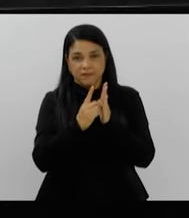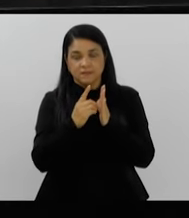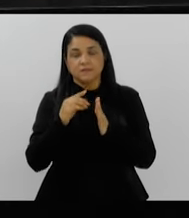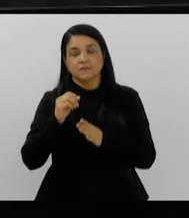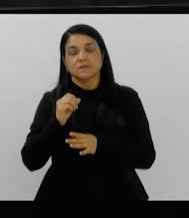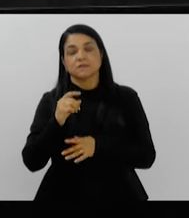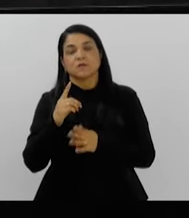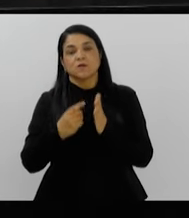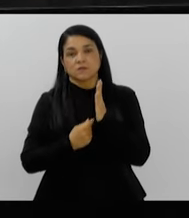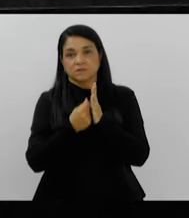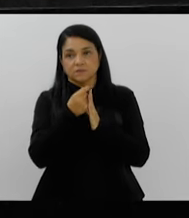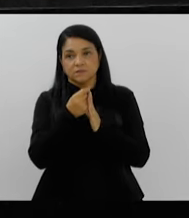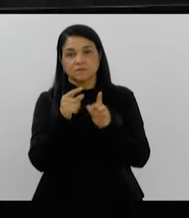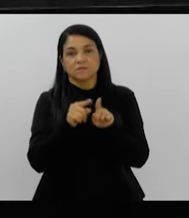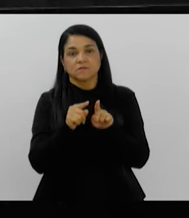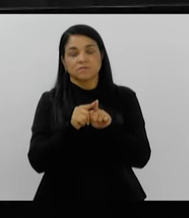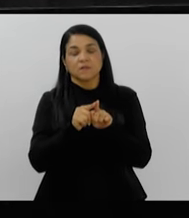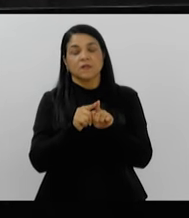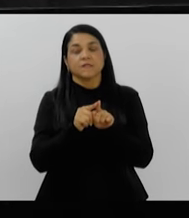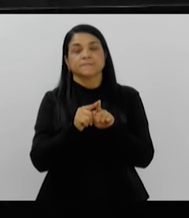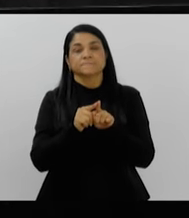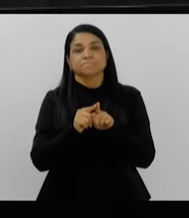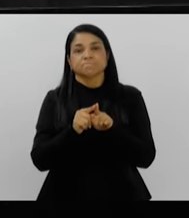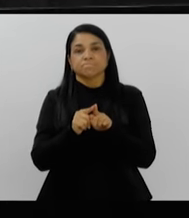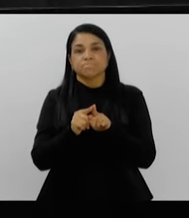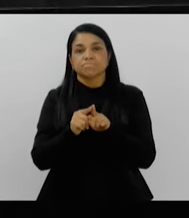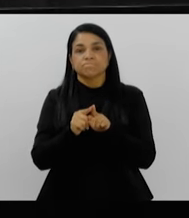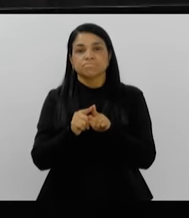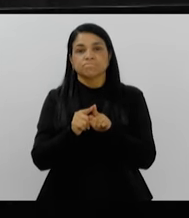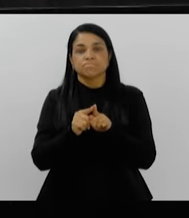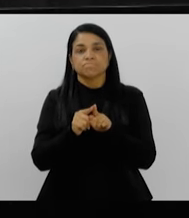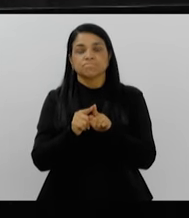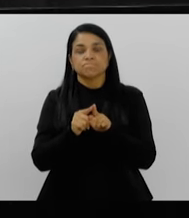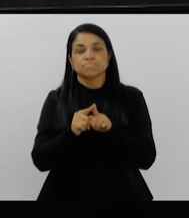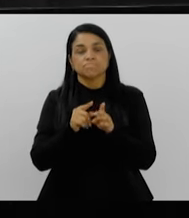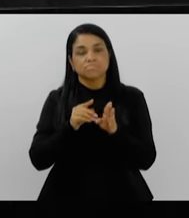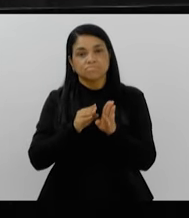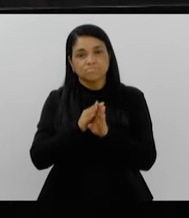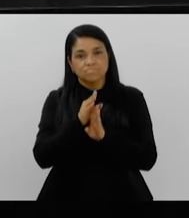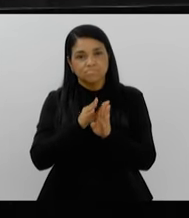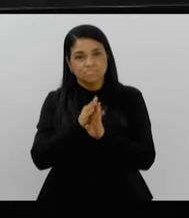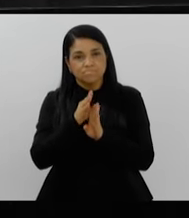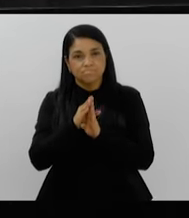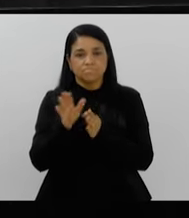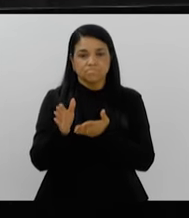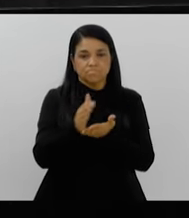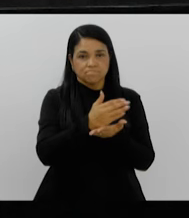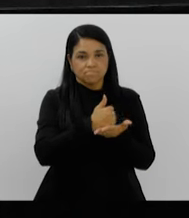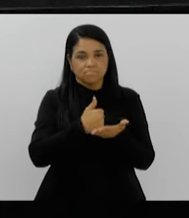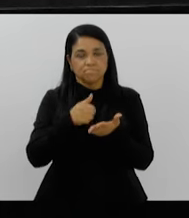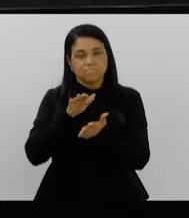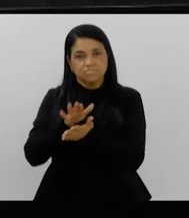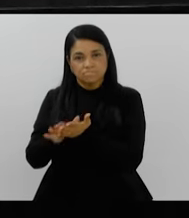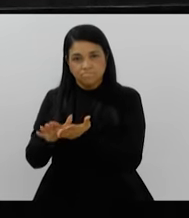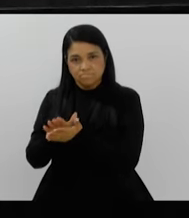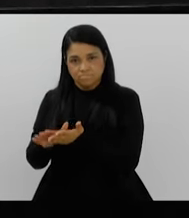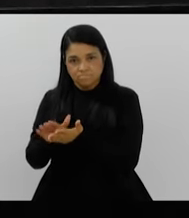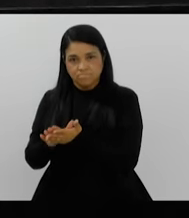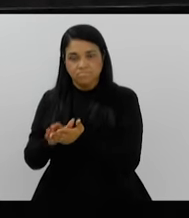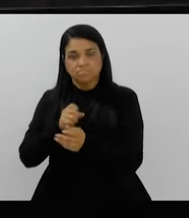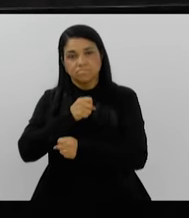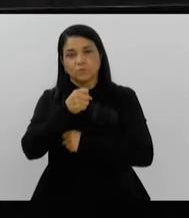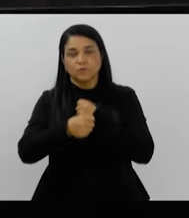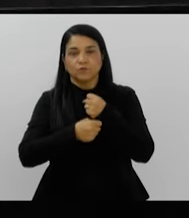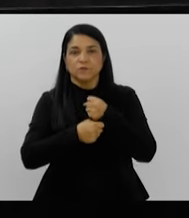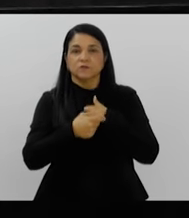Orçamentária Anual, que vai, então, reger a parte de receitas e despesas no ano